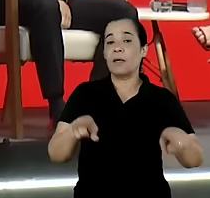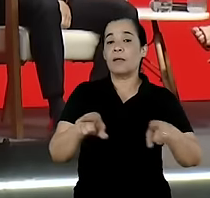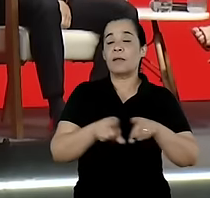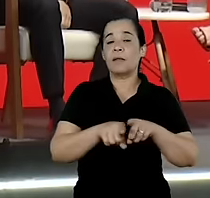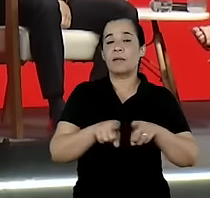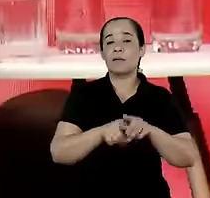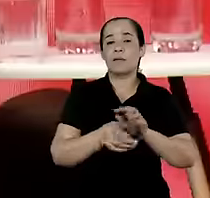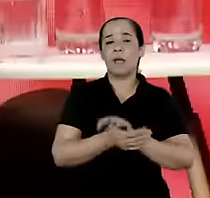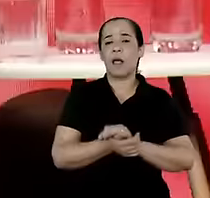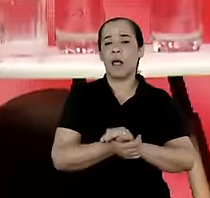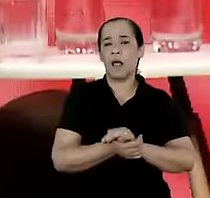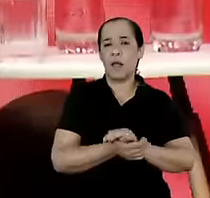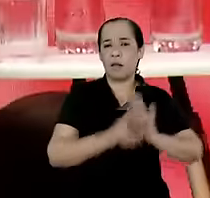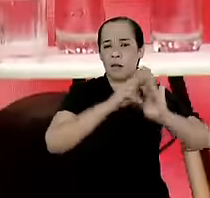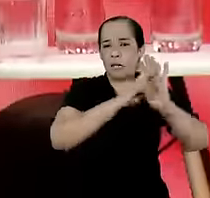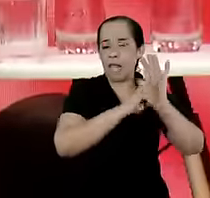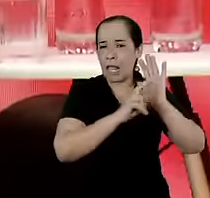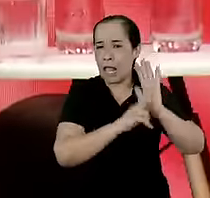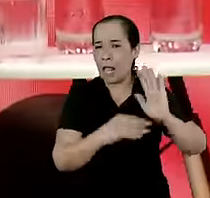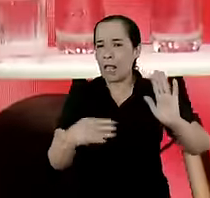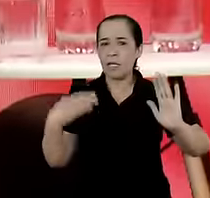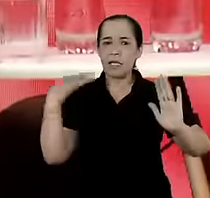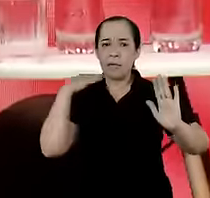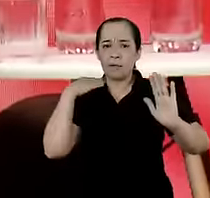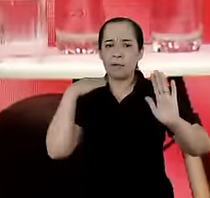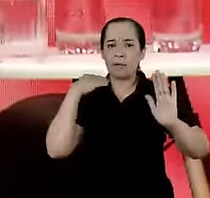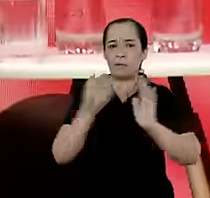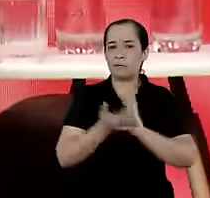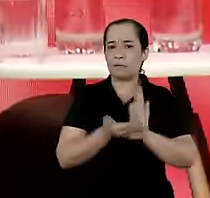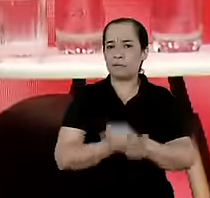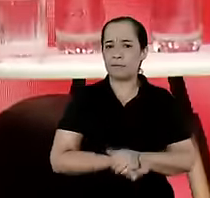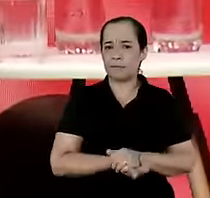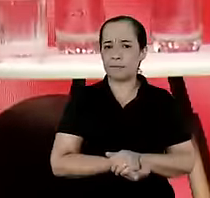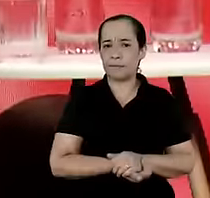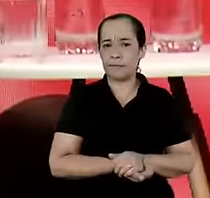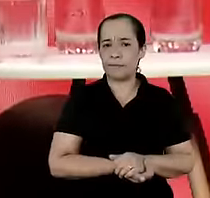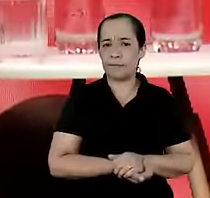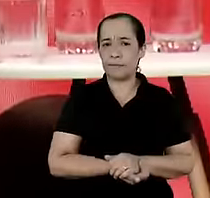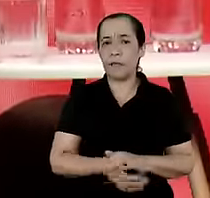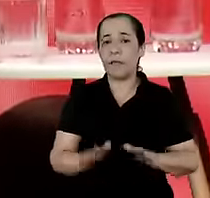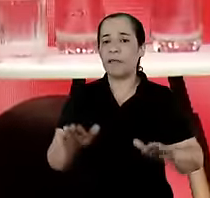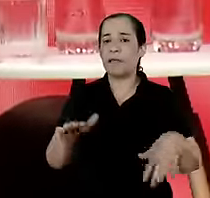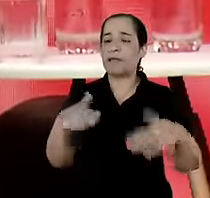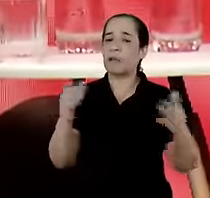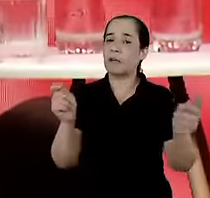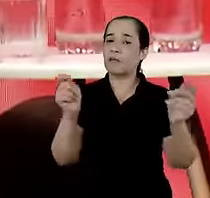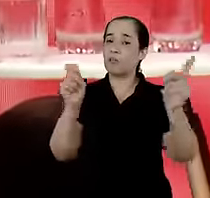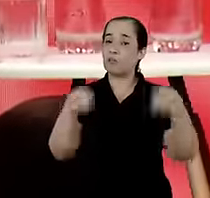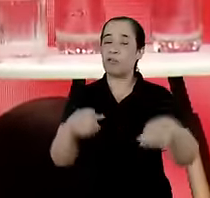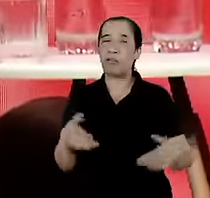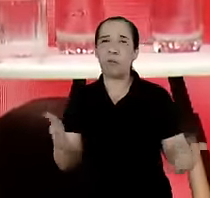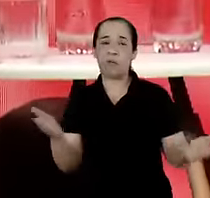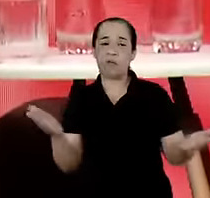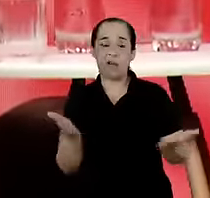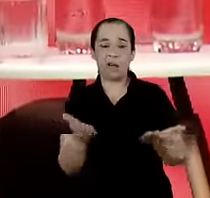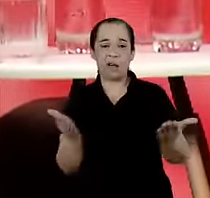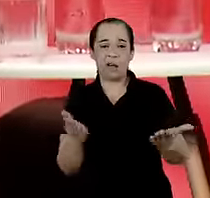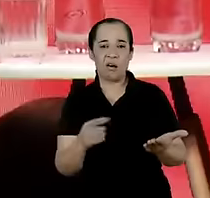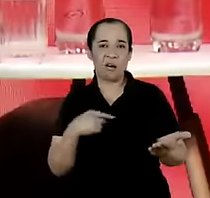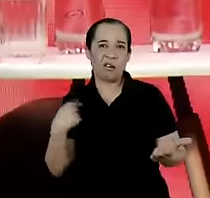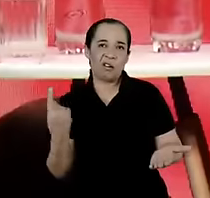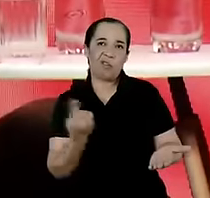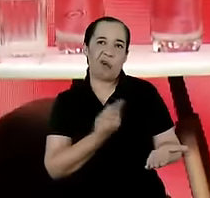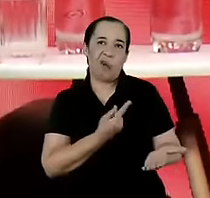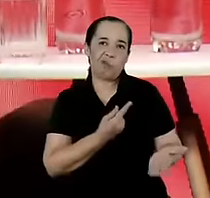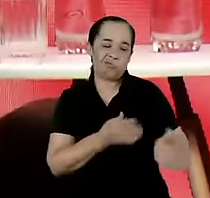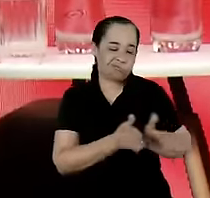e um processo de desalavancagem muito longa então assim provavelmente hoje em dia a gente tá mais ou menos no meio do caminho